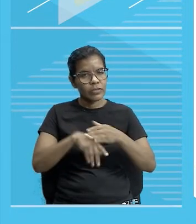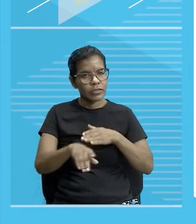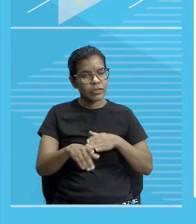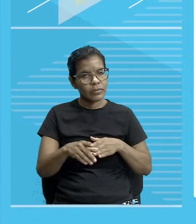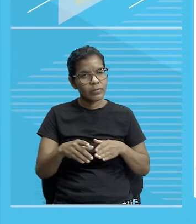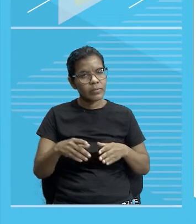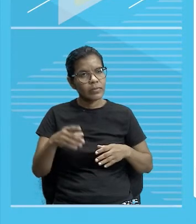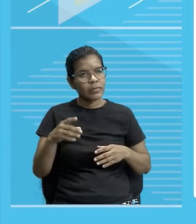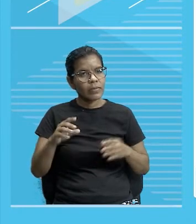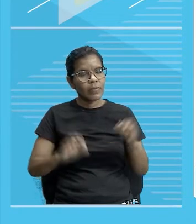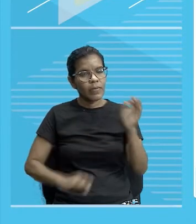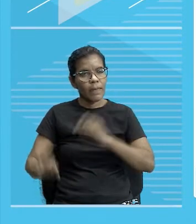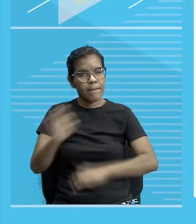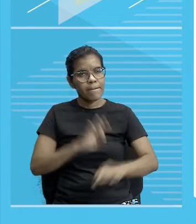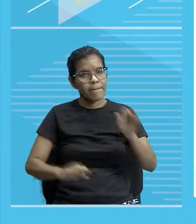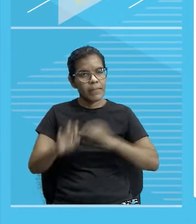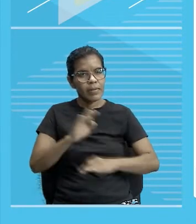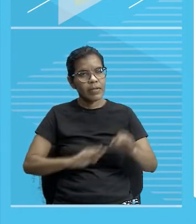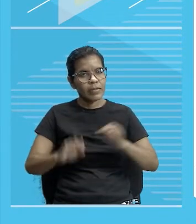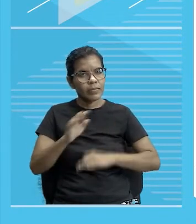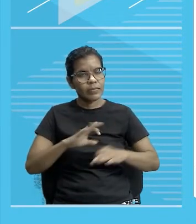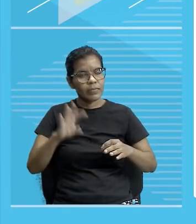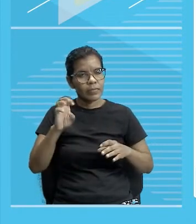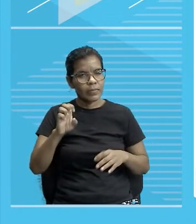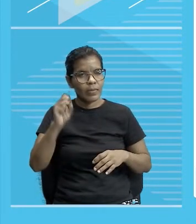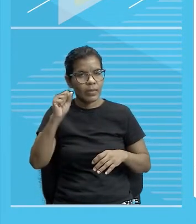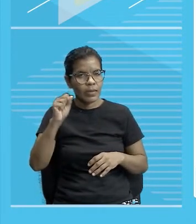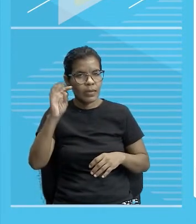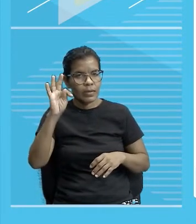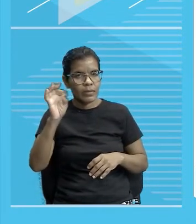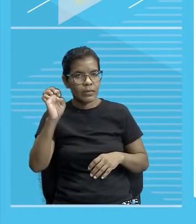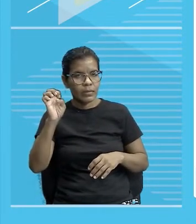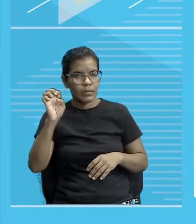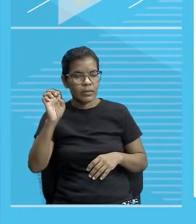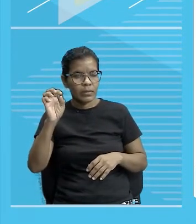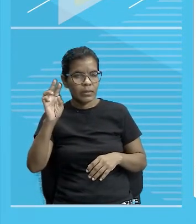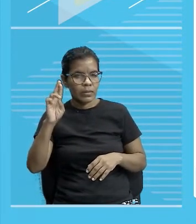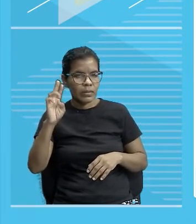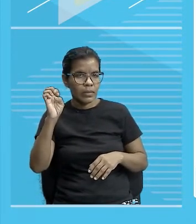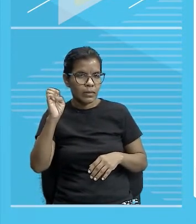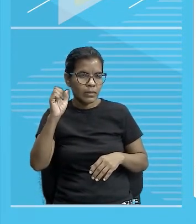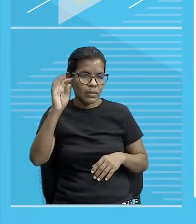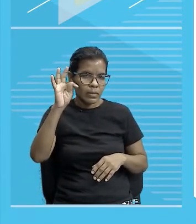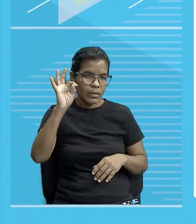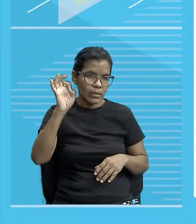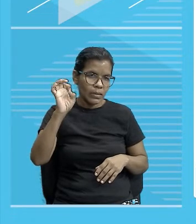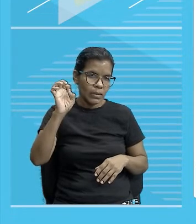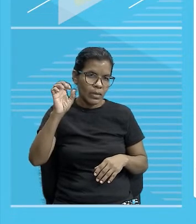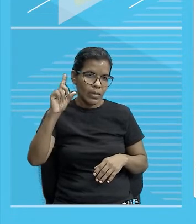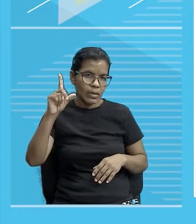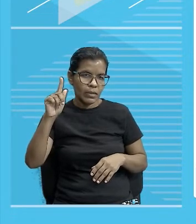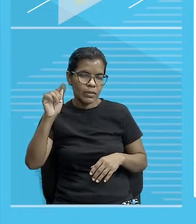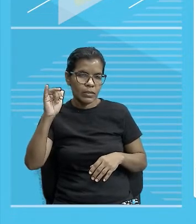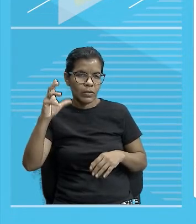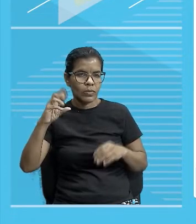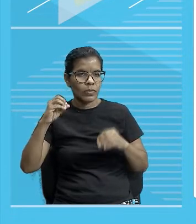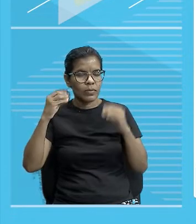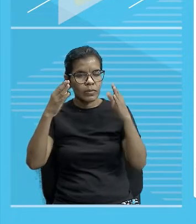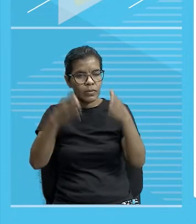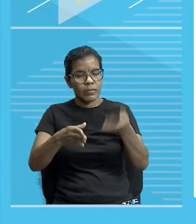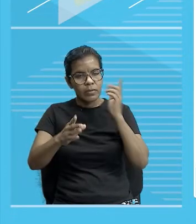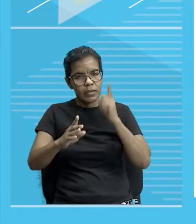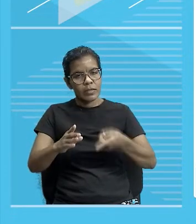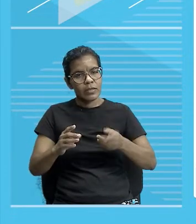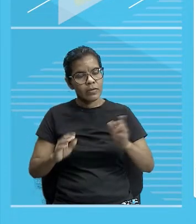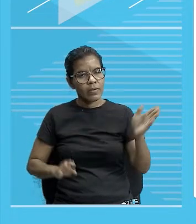são se o meu planejamento estratégico o meu objetivo é aumentar as vendas em 10% ao ano então os vendedores